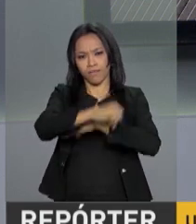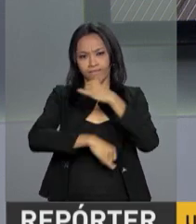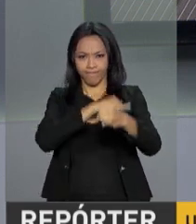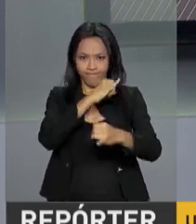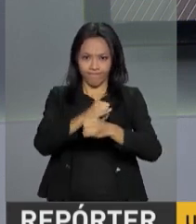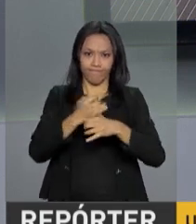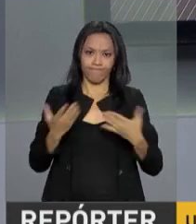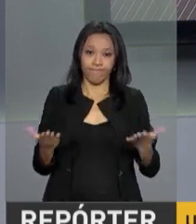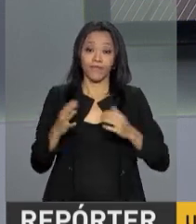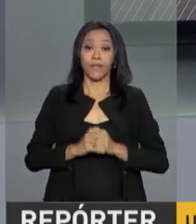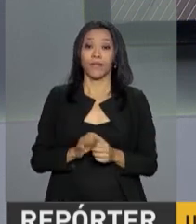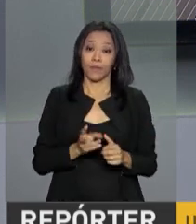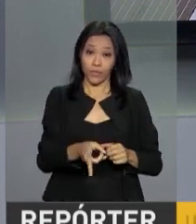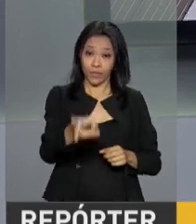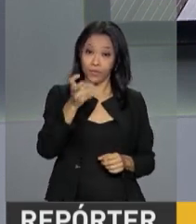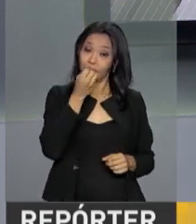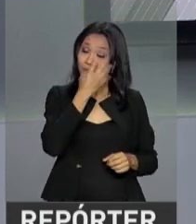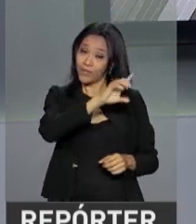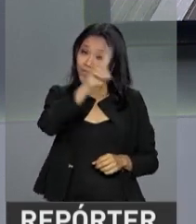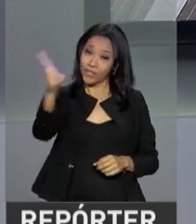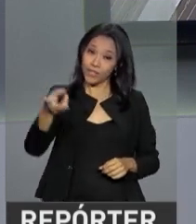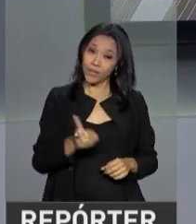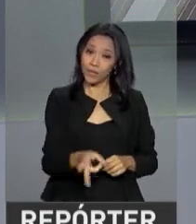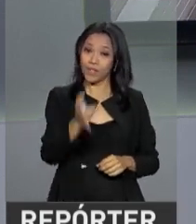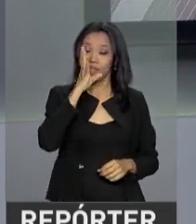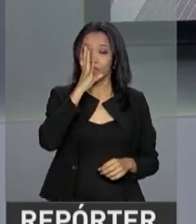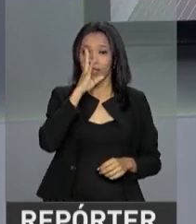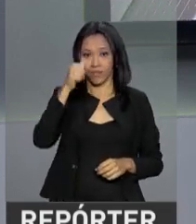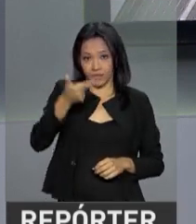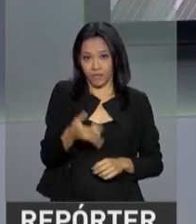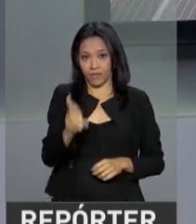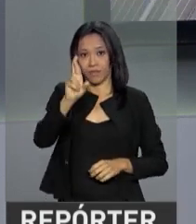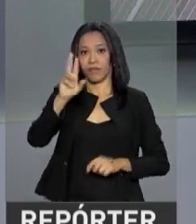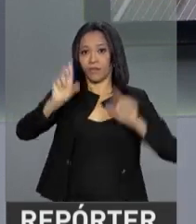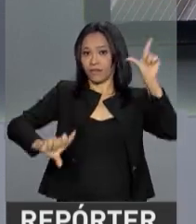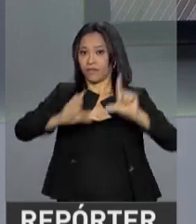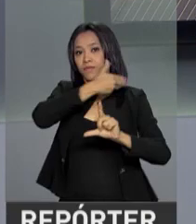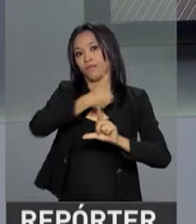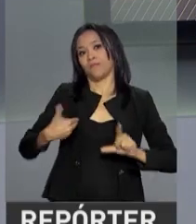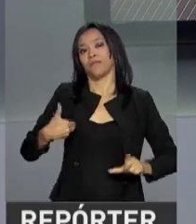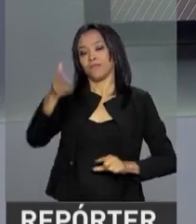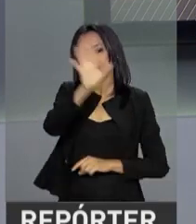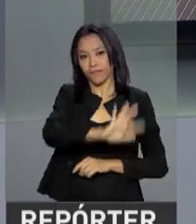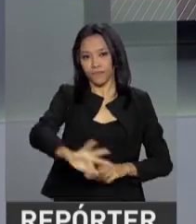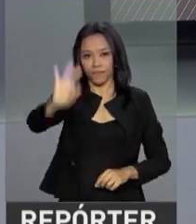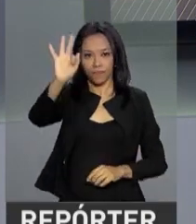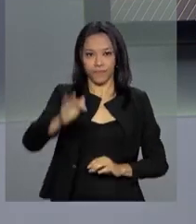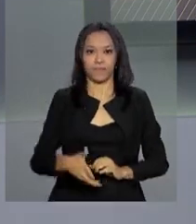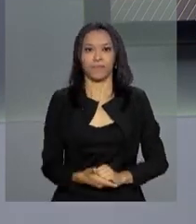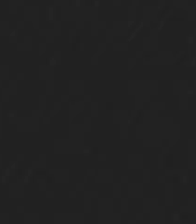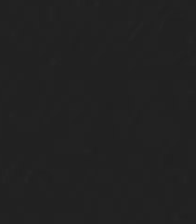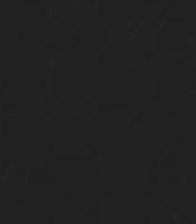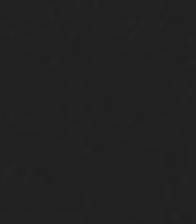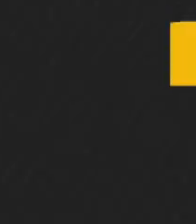nbr na internet bom dia pra você e continue com a gente na nbr a tv do governo federal